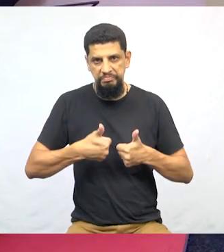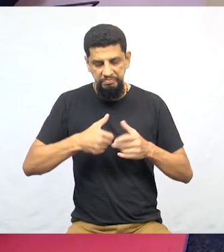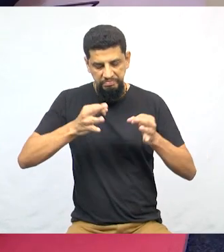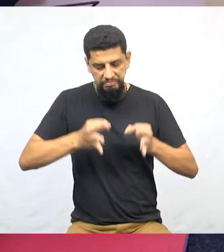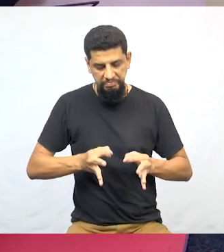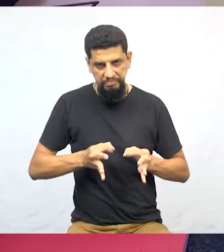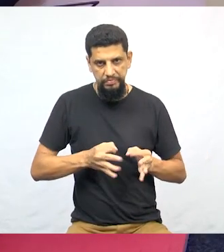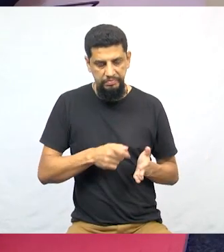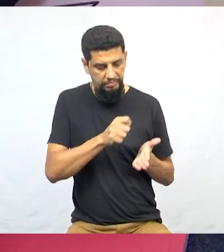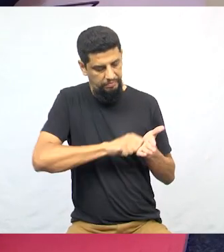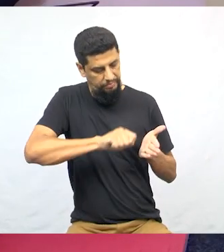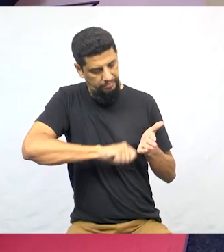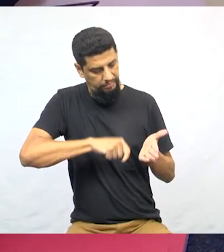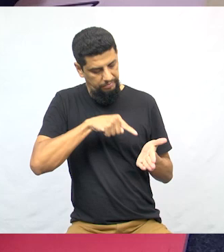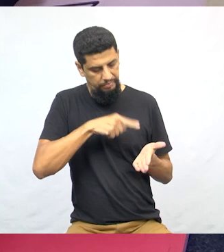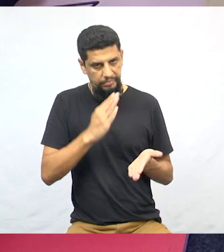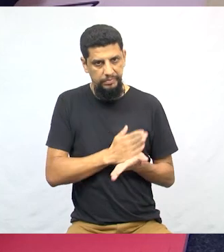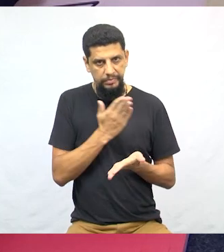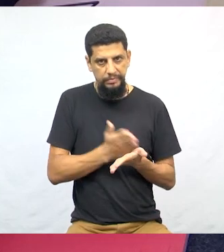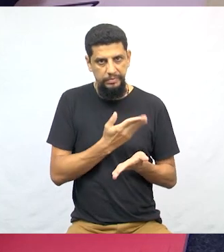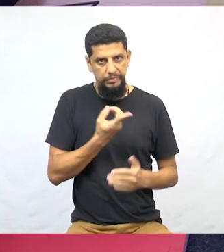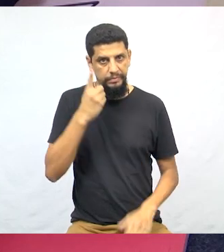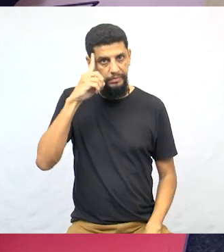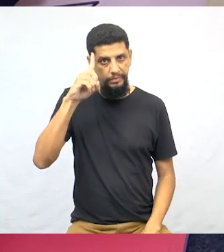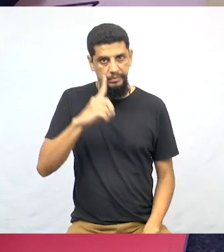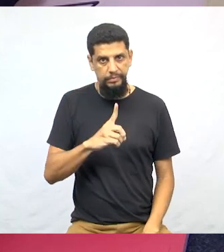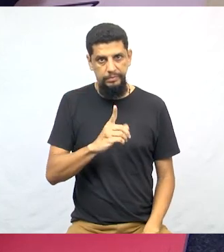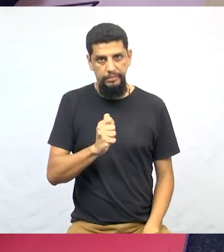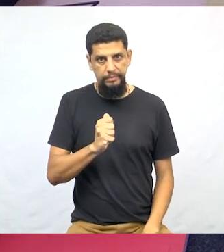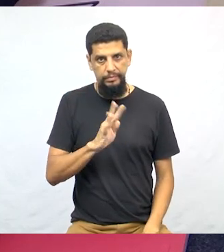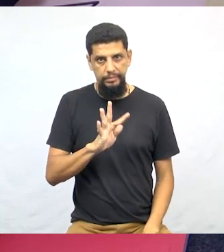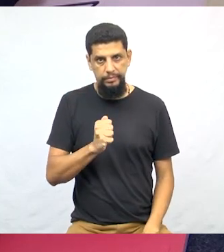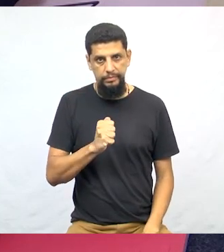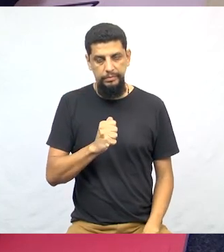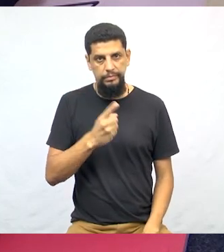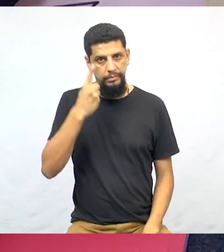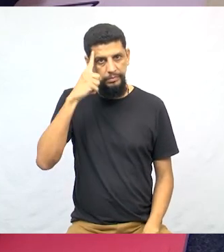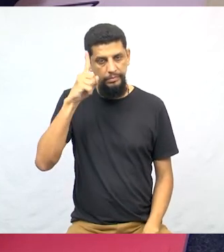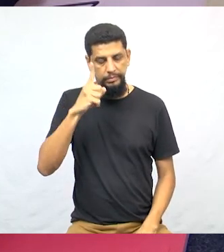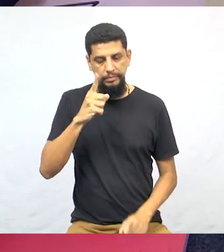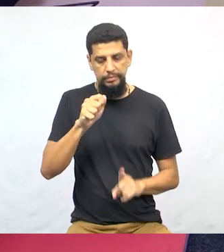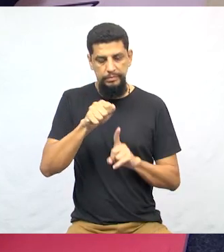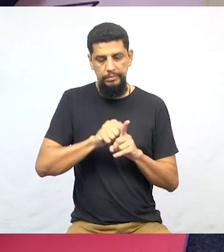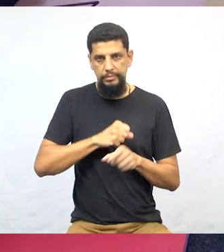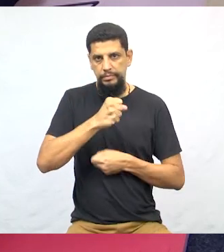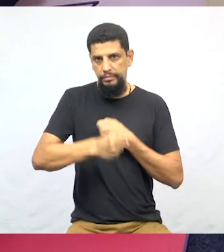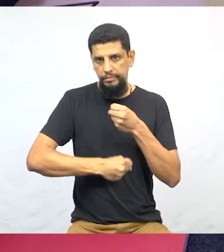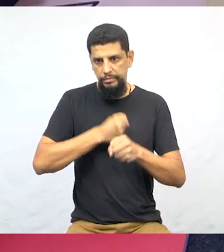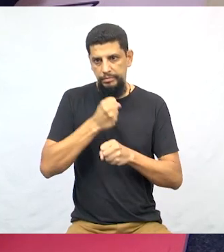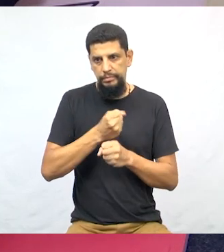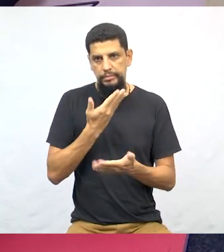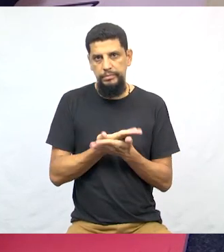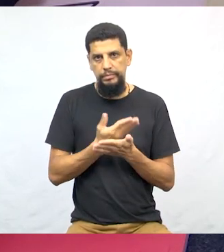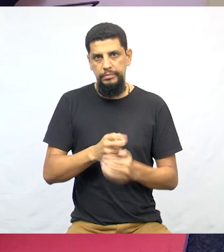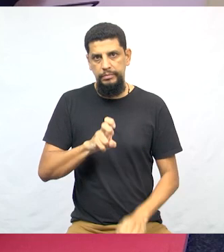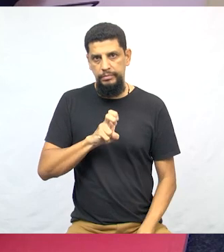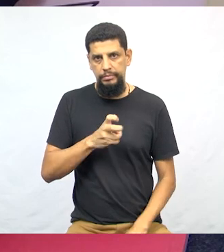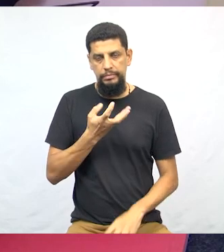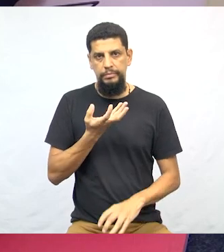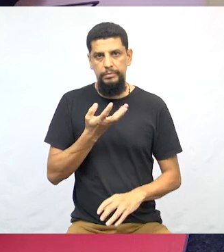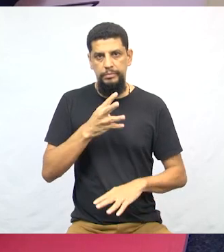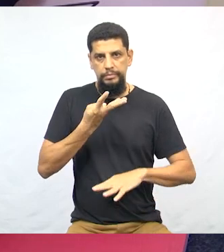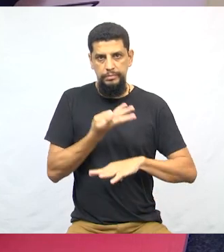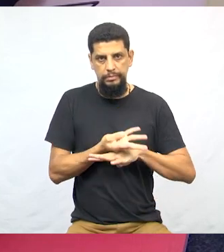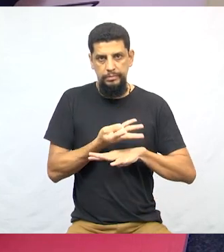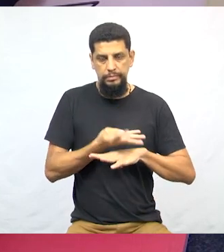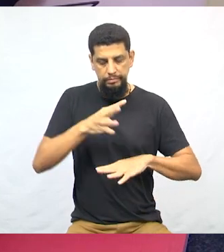tudo certinho. Escreveram aí no caderno de vocês a data de hoje, o dia, o mês e o ano. Também aula